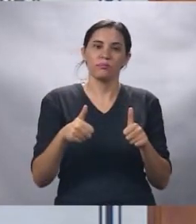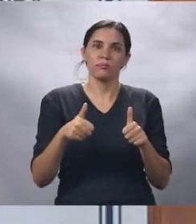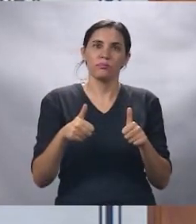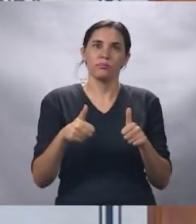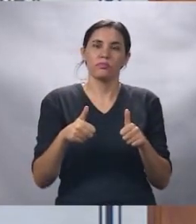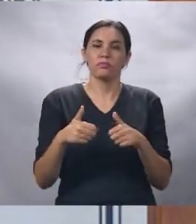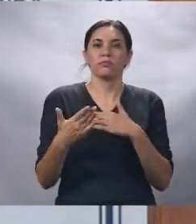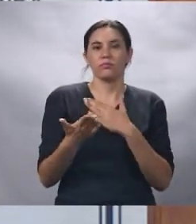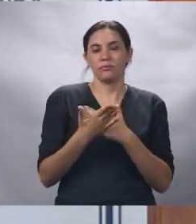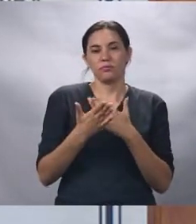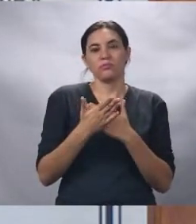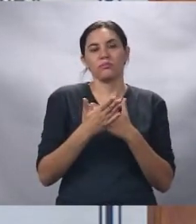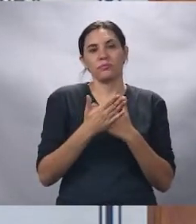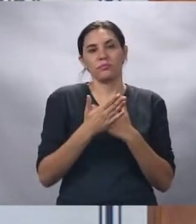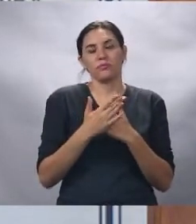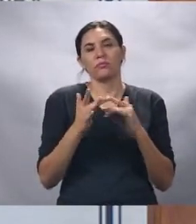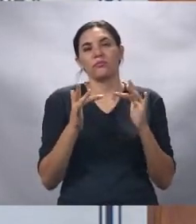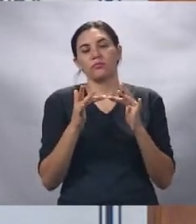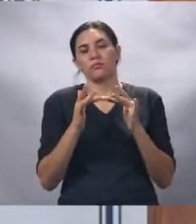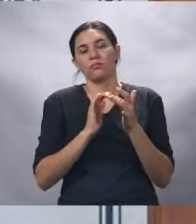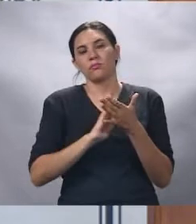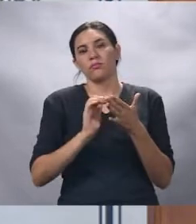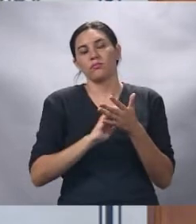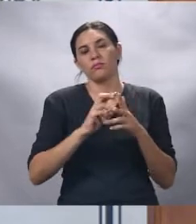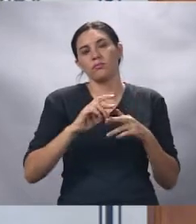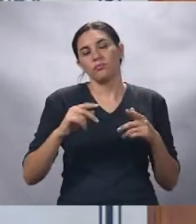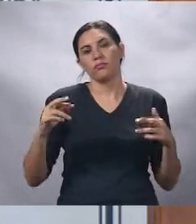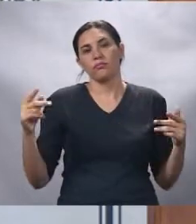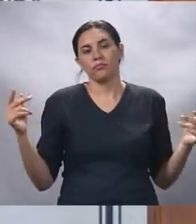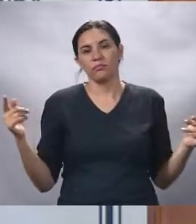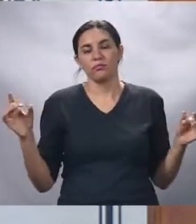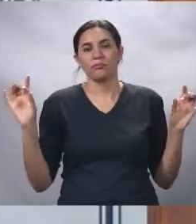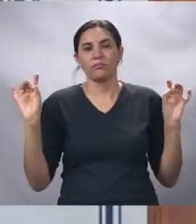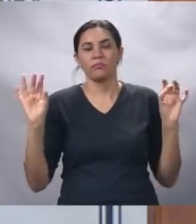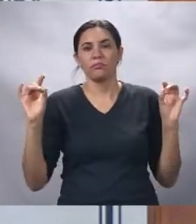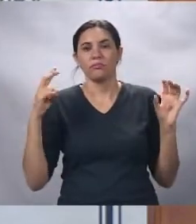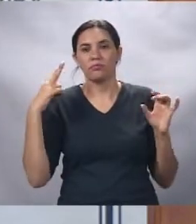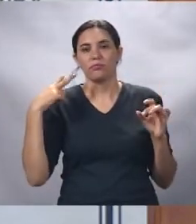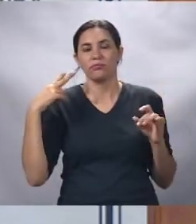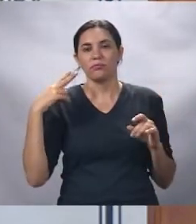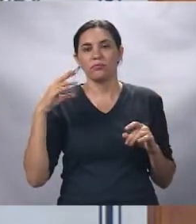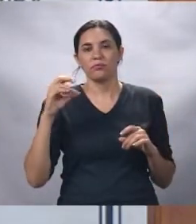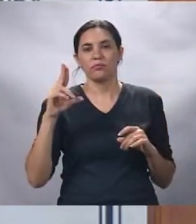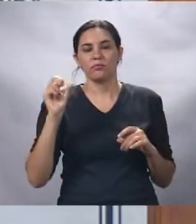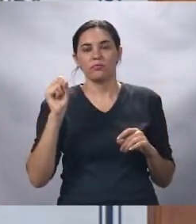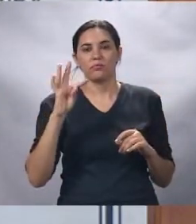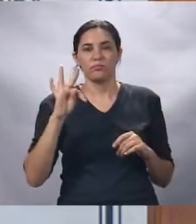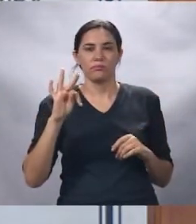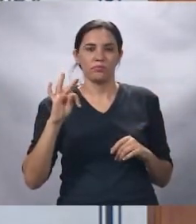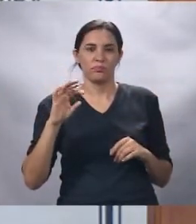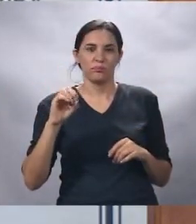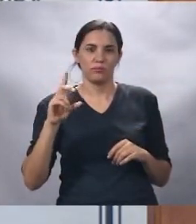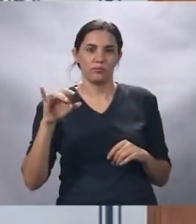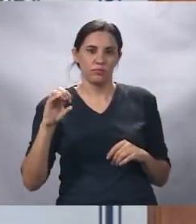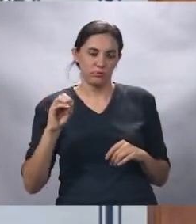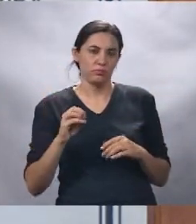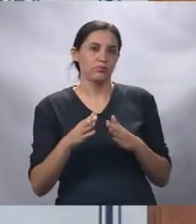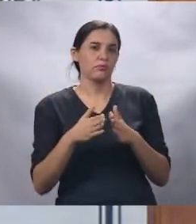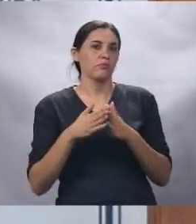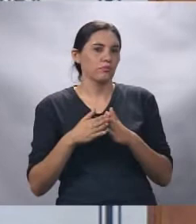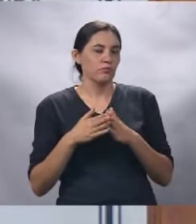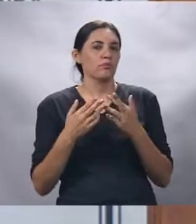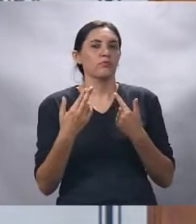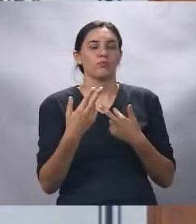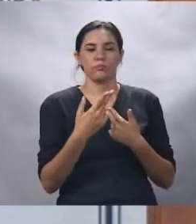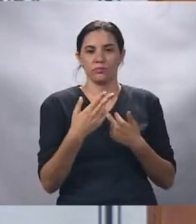e nos ajudando, contato com secretários e assim por diante, em especial o vereador Marcos Custódio, que eu já vi vários requerimentos dele nesse sentido, né,